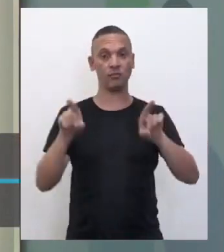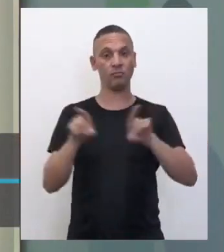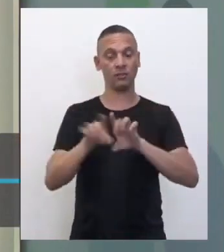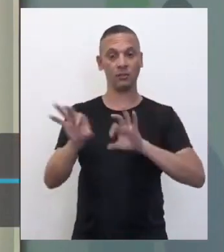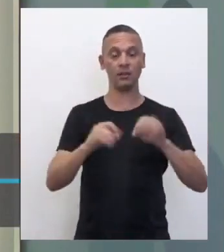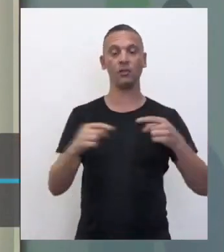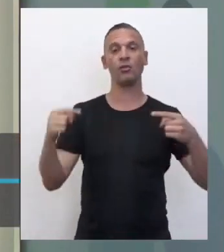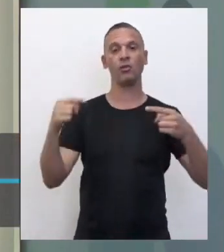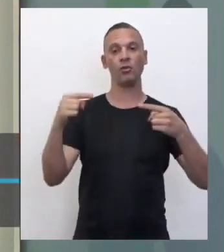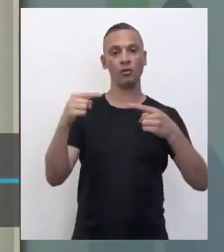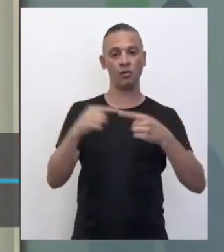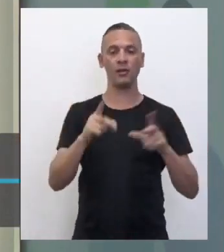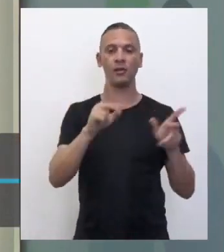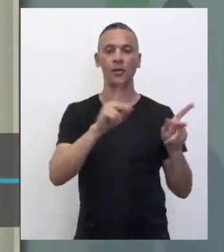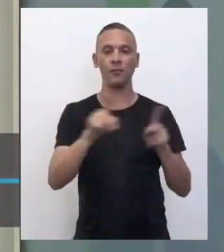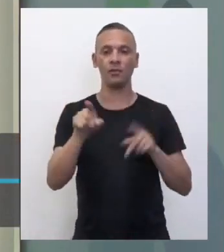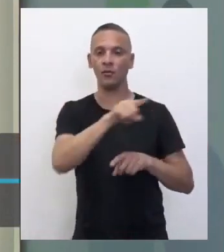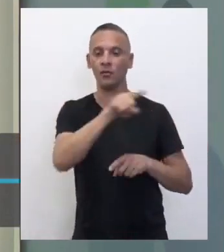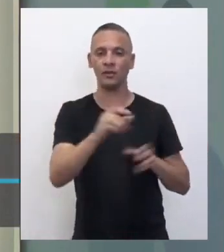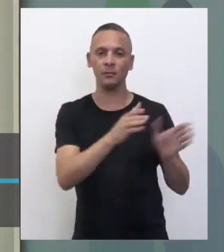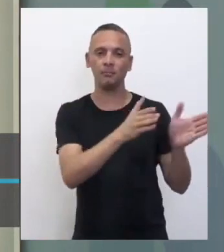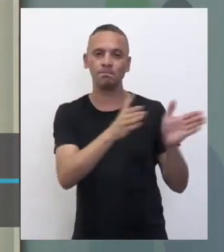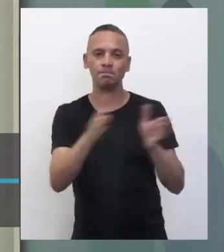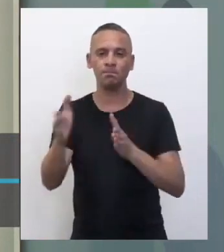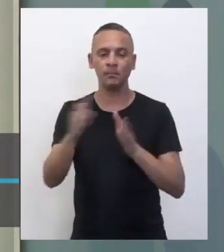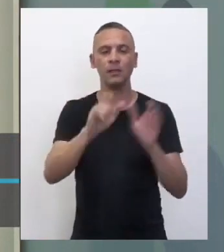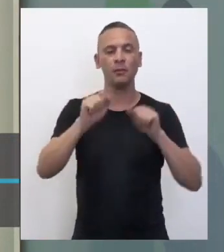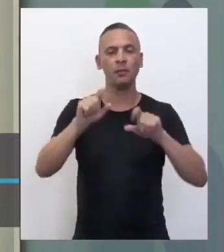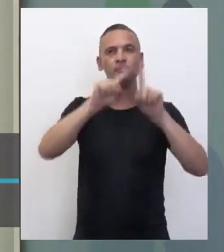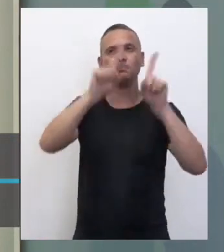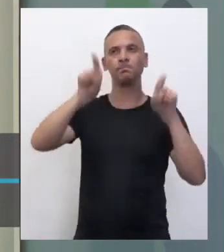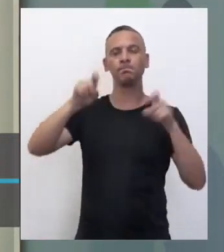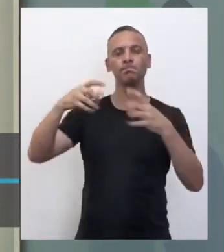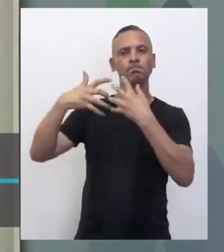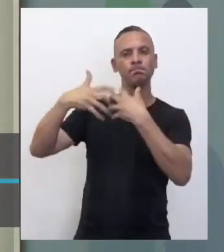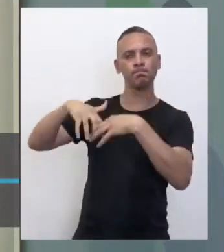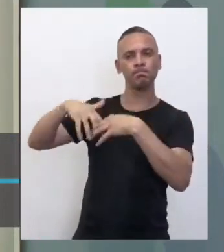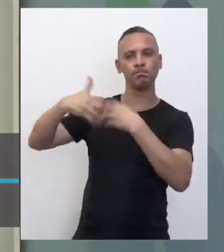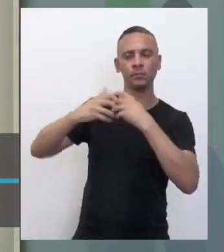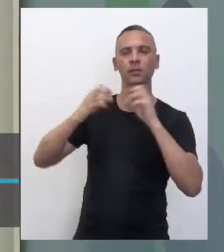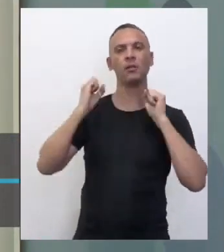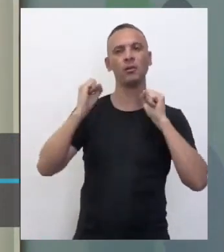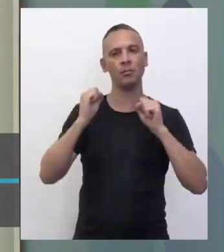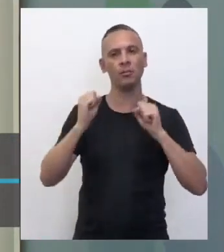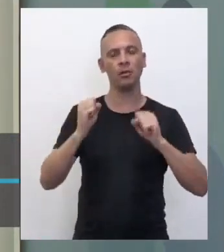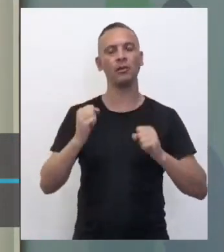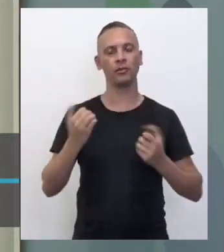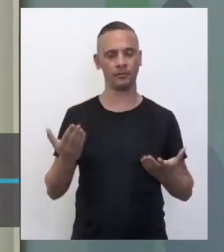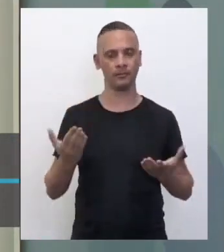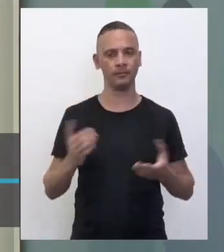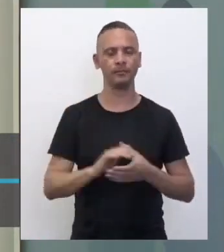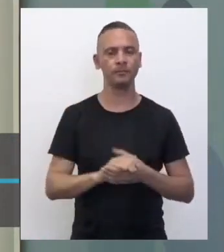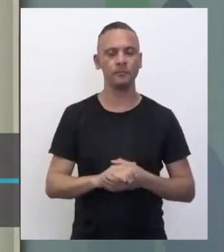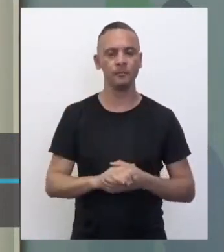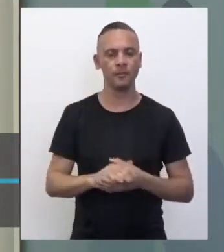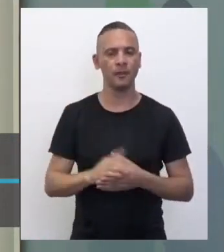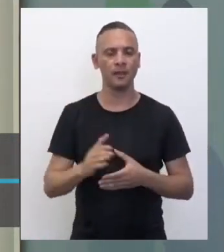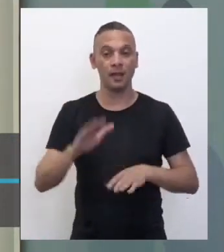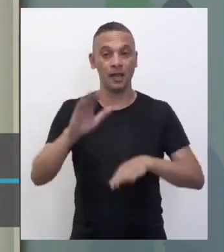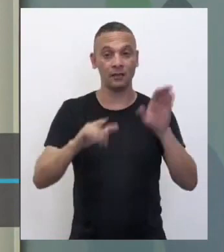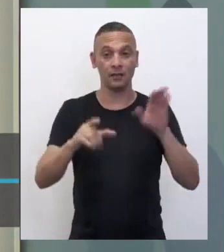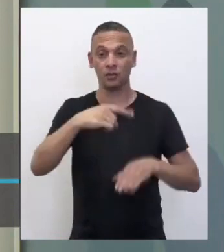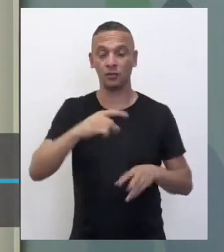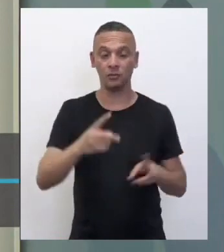aí com certeza você, professor que nos acompanha, tem todo o direito de questionar e criticar o que eu vou dizer aqui agora, muitas vezes a gente